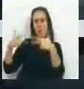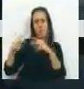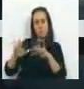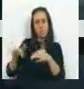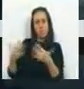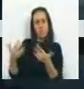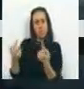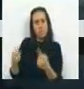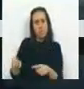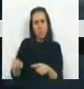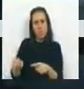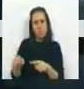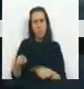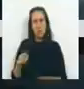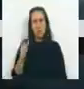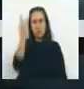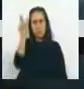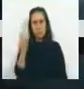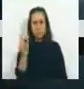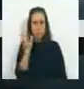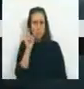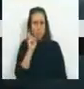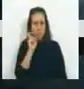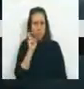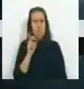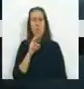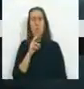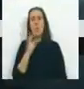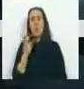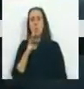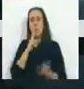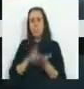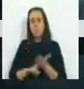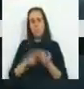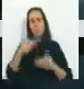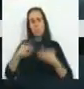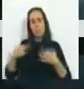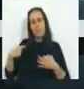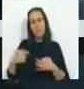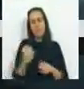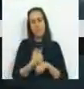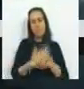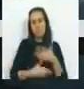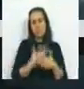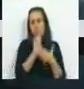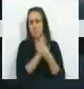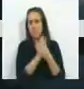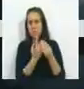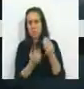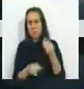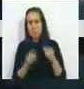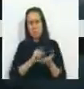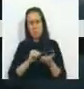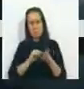videoconferência, onde se ouve uma pessoa, ou são tribunais que funcionam diariamente, onde há processos, onde há